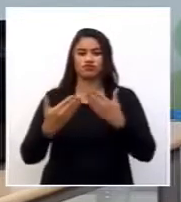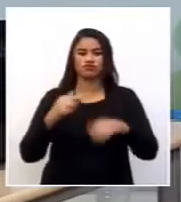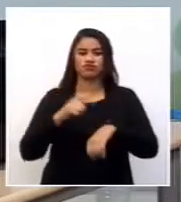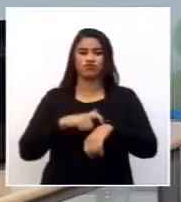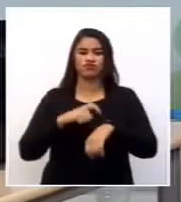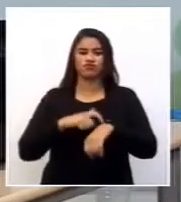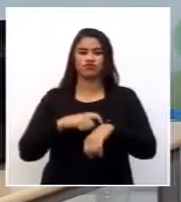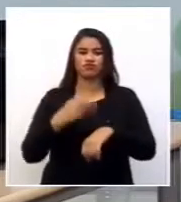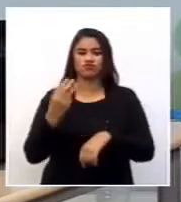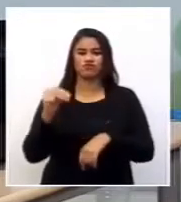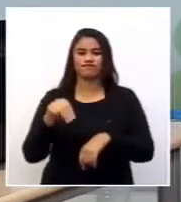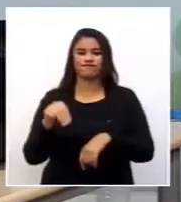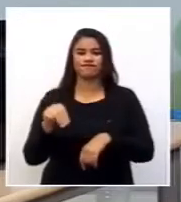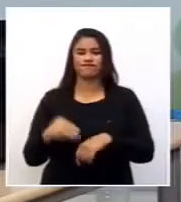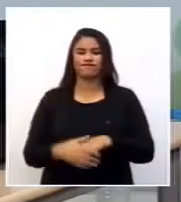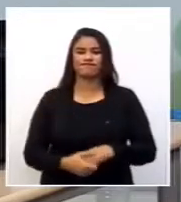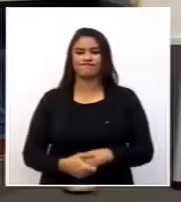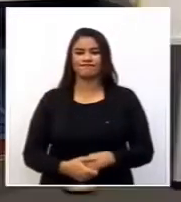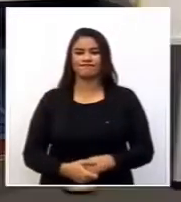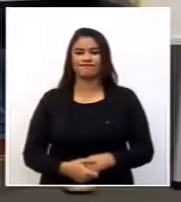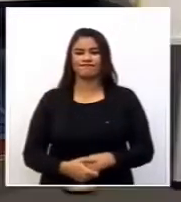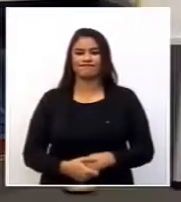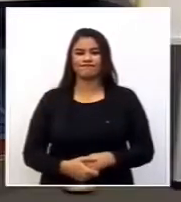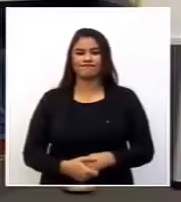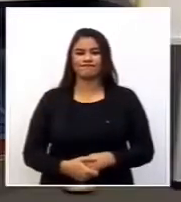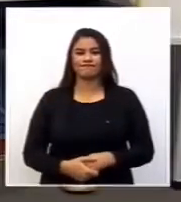tela de 3 minutinhos para os professores.